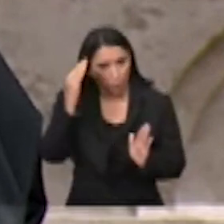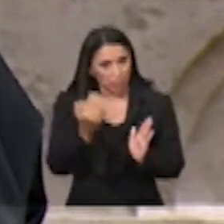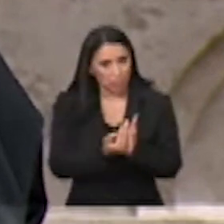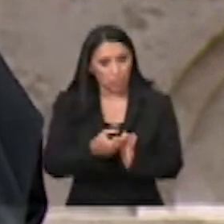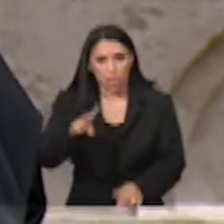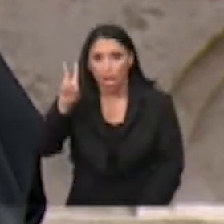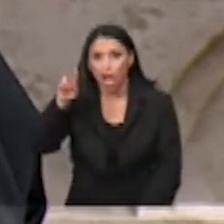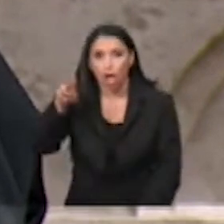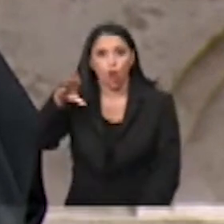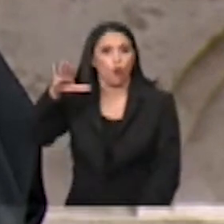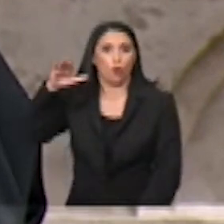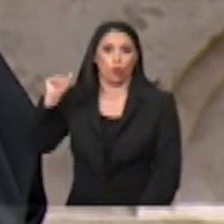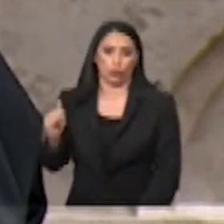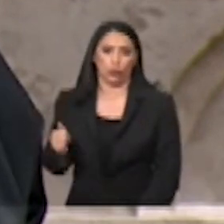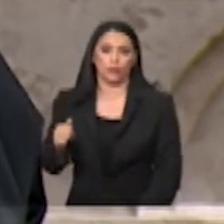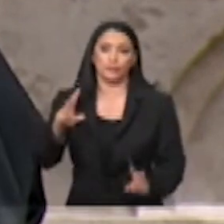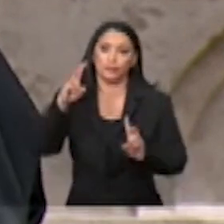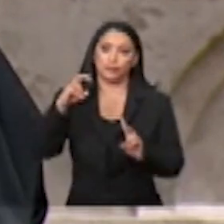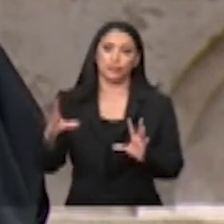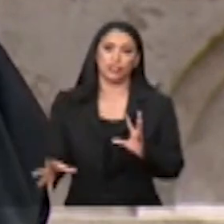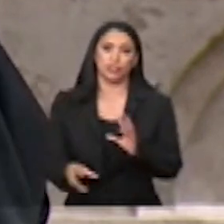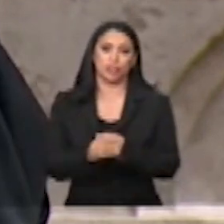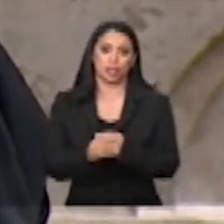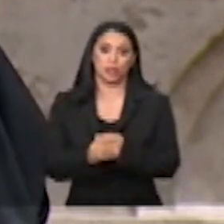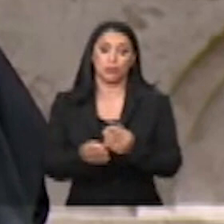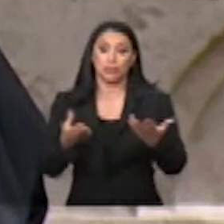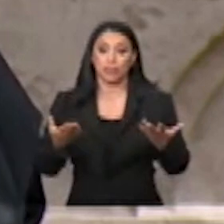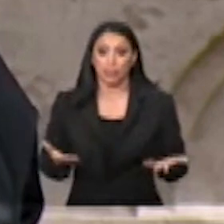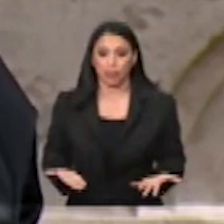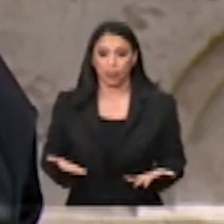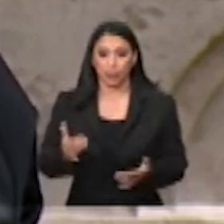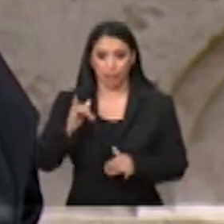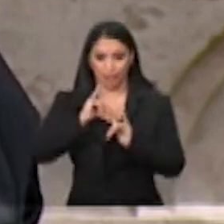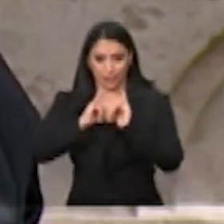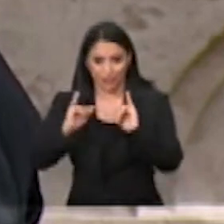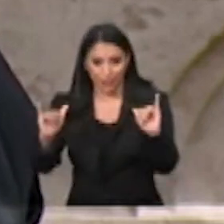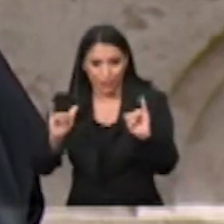afrontá-la, nunca, fecho aspas. Essa advertência